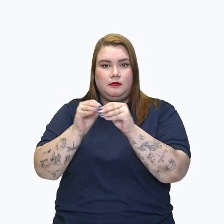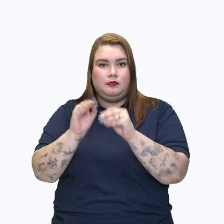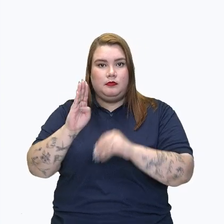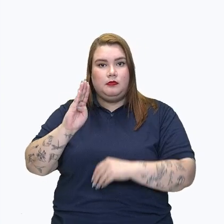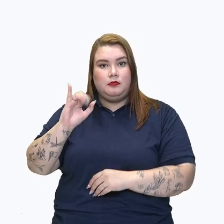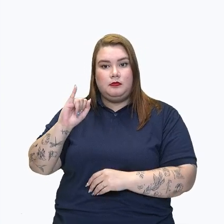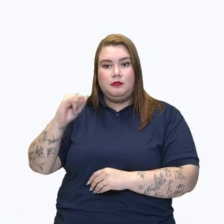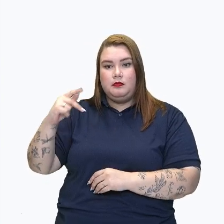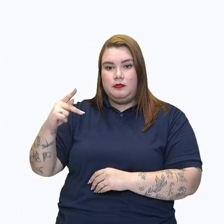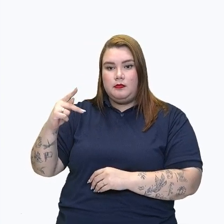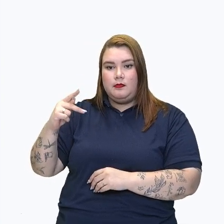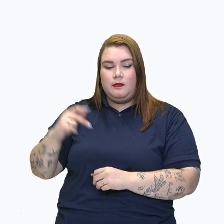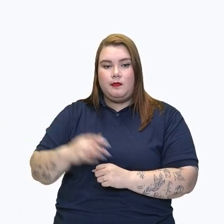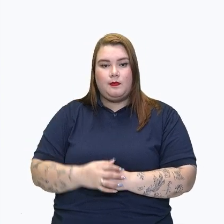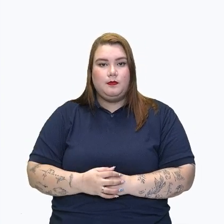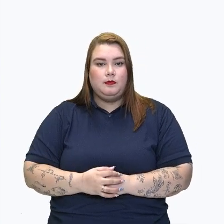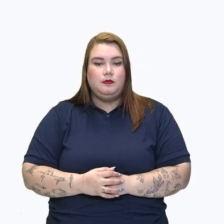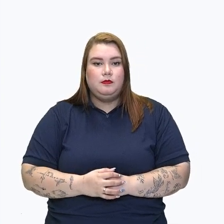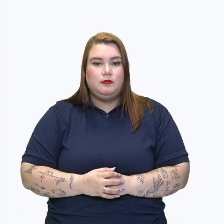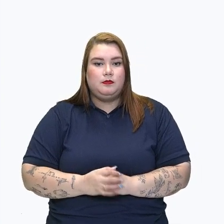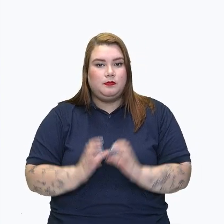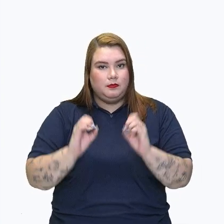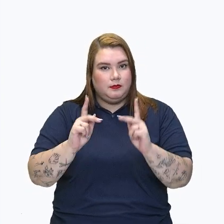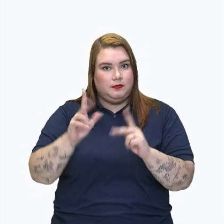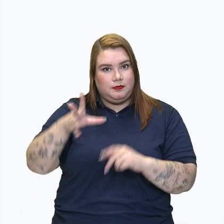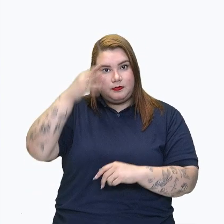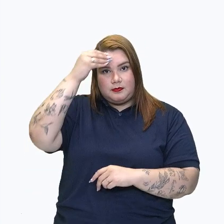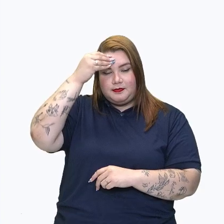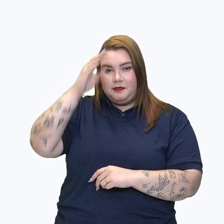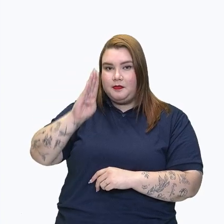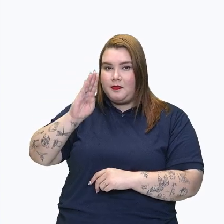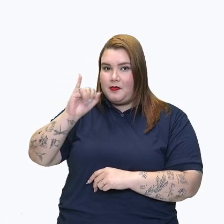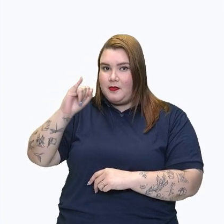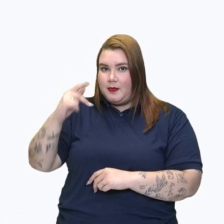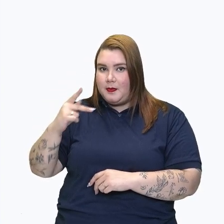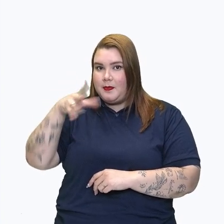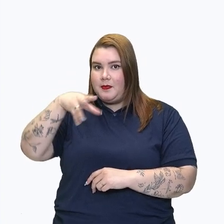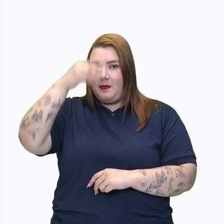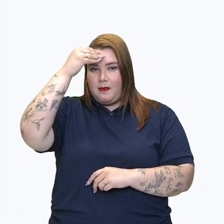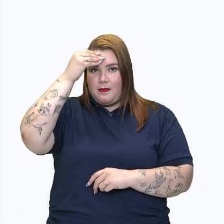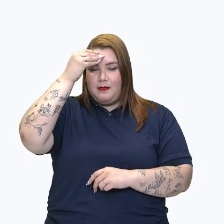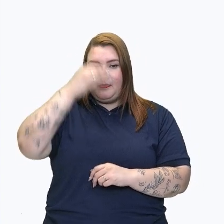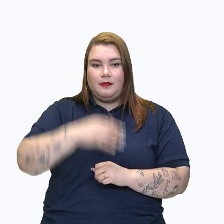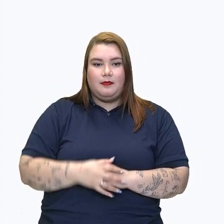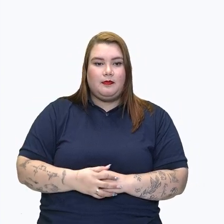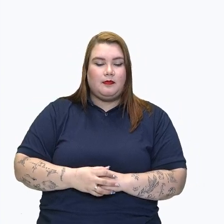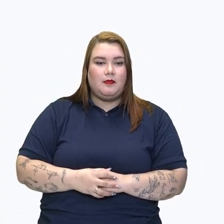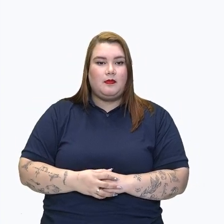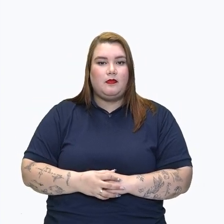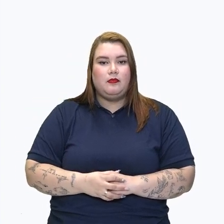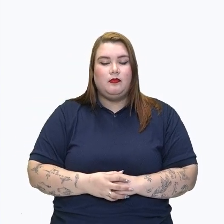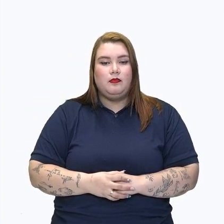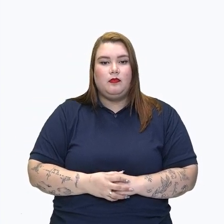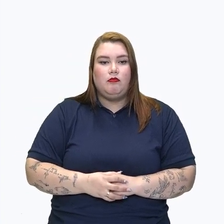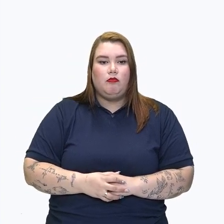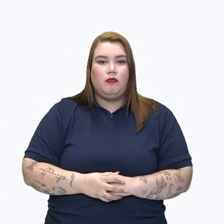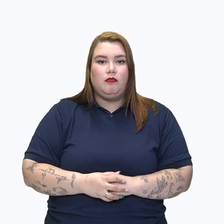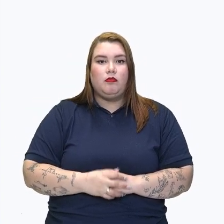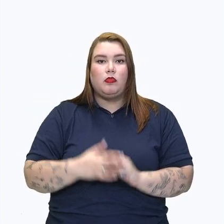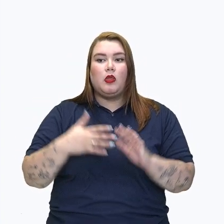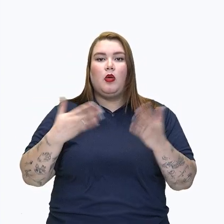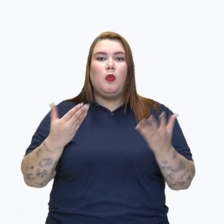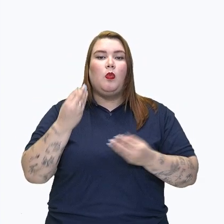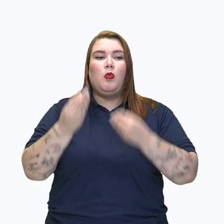projetos, chamados aí de BIP, tá? Olha aí, gravem essa sigla. BIP, vocês vão ouvir falar muito. Então, assim, como